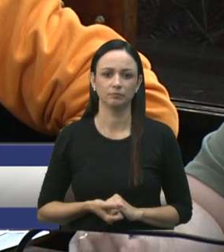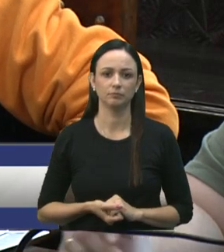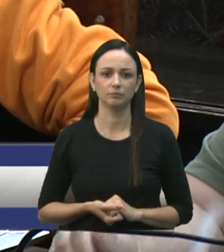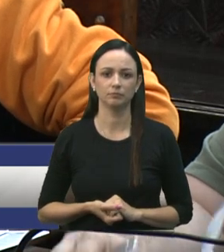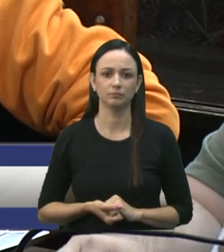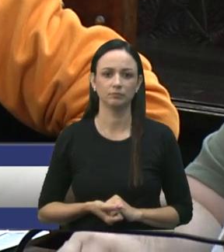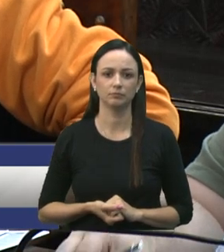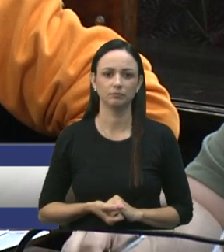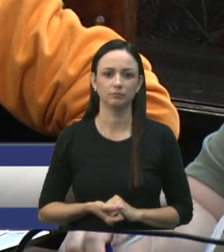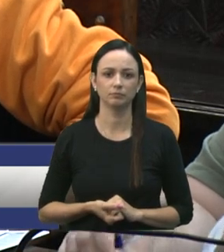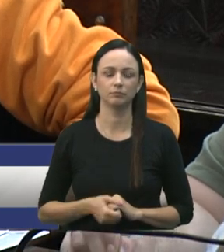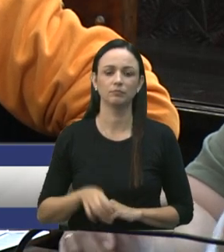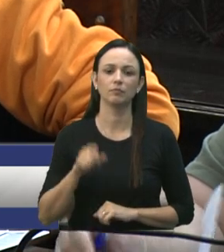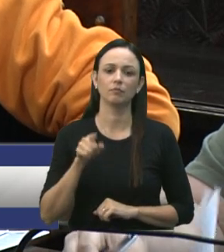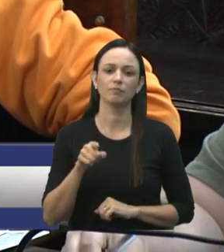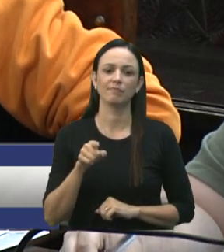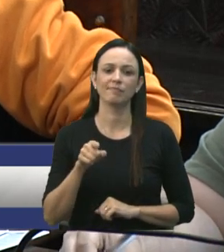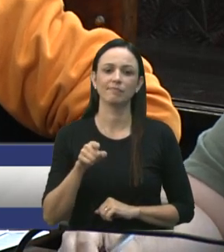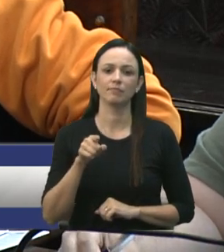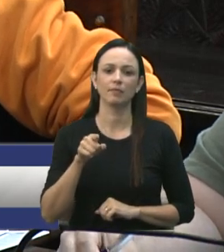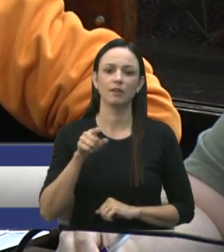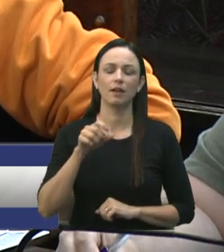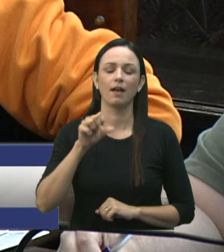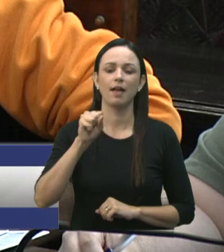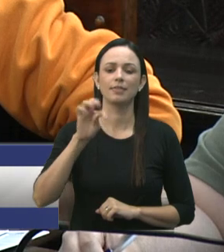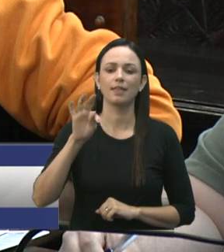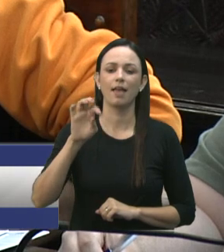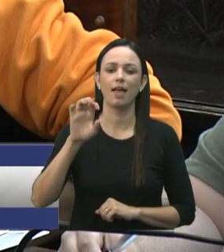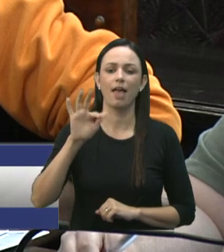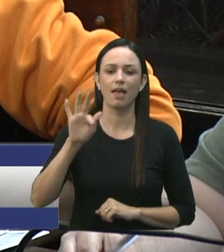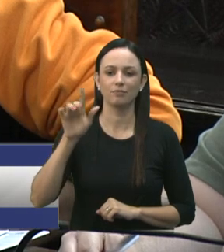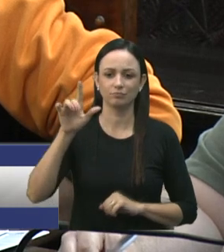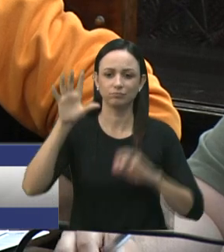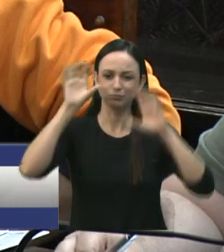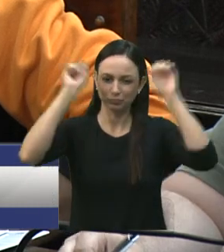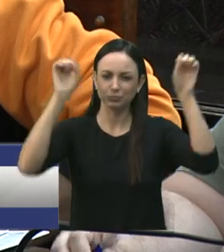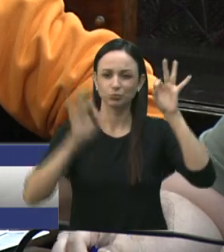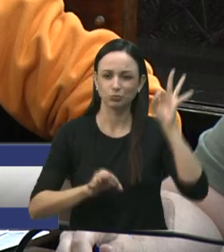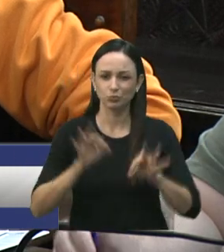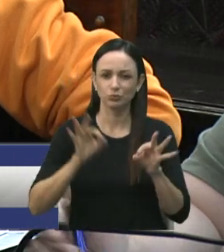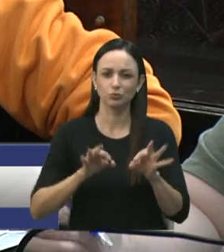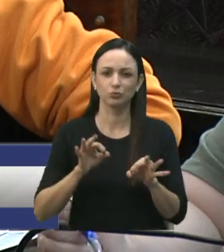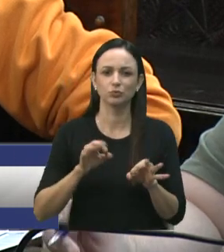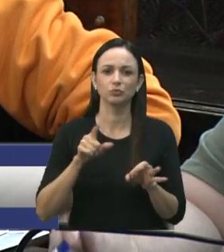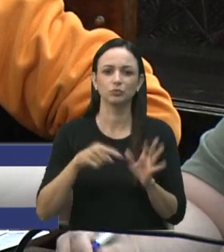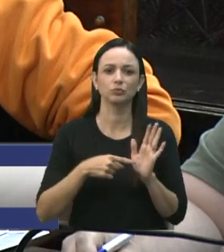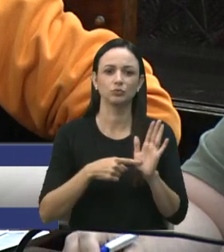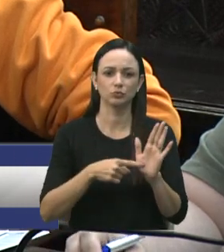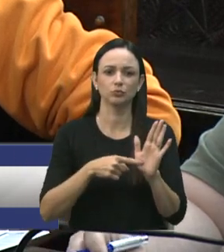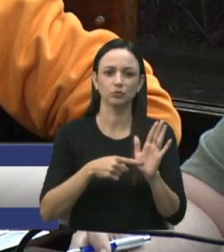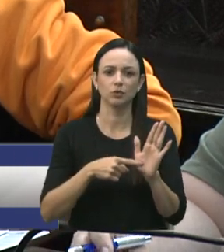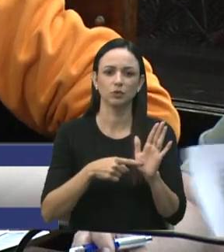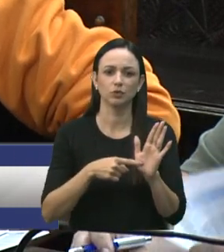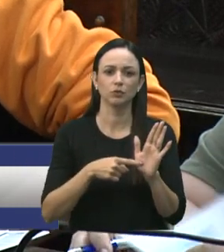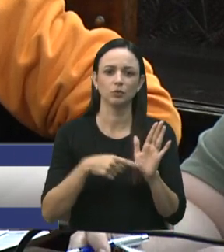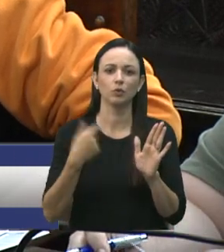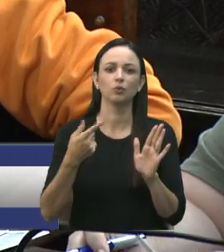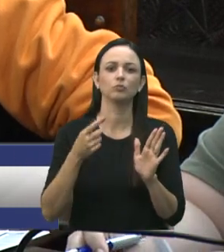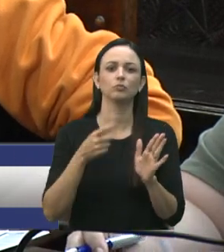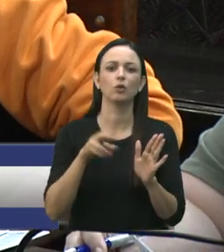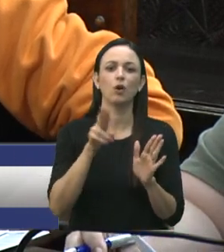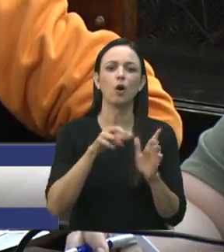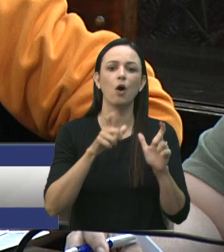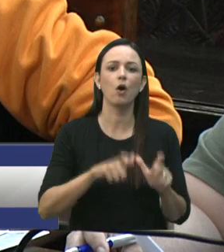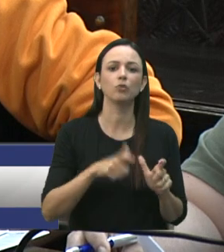O imbróglio, inclusive, do STF é justamente indicar de onde virá o custeio disso